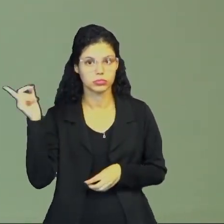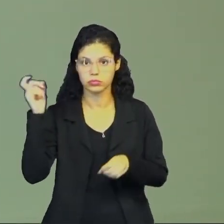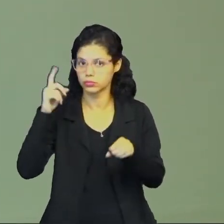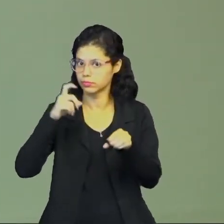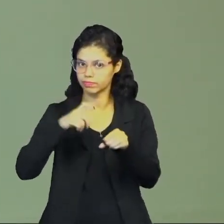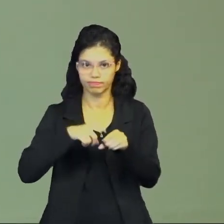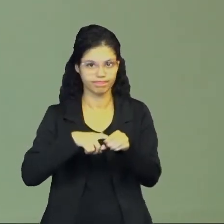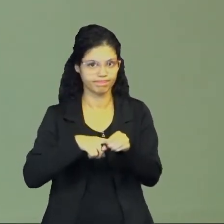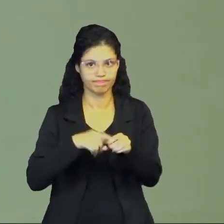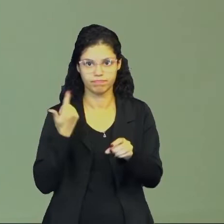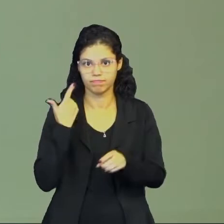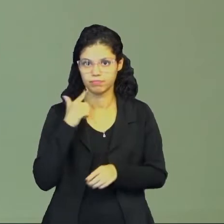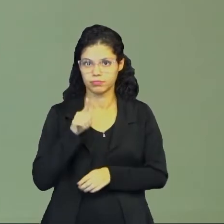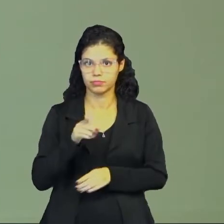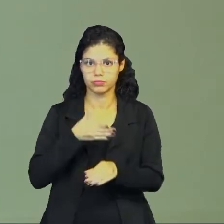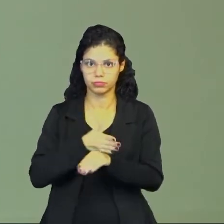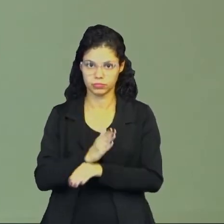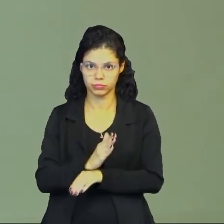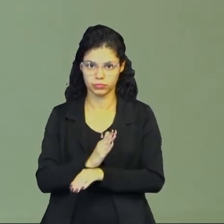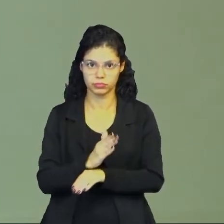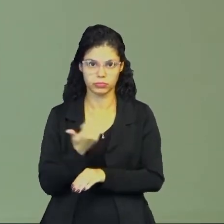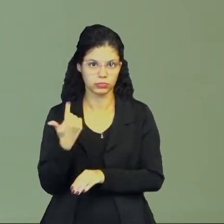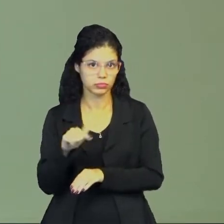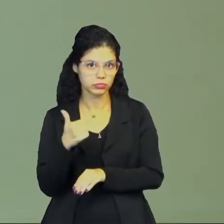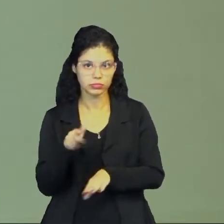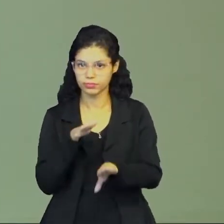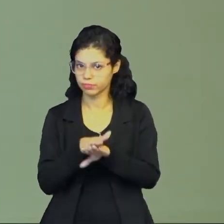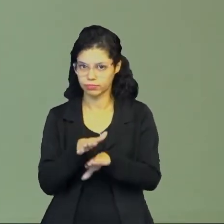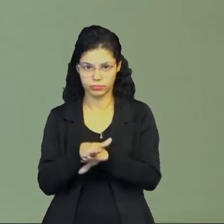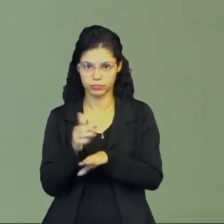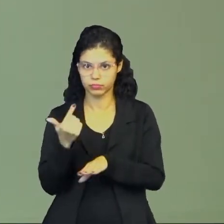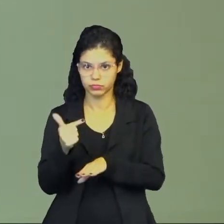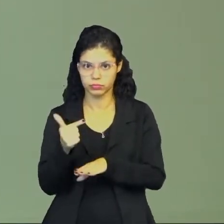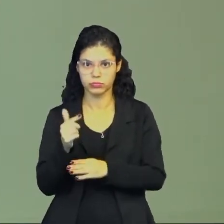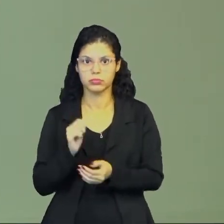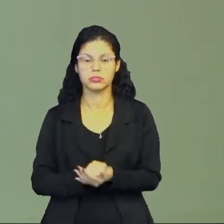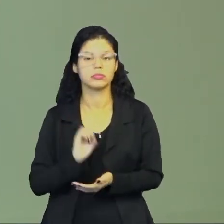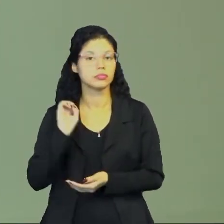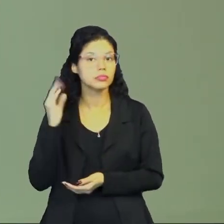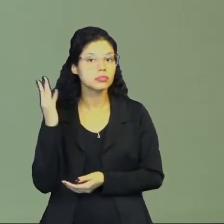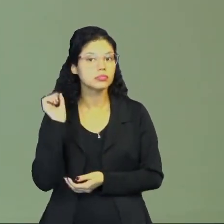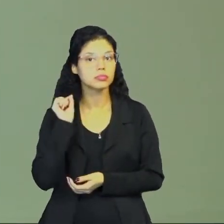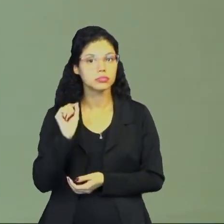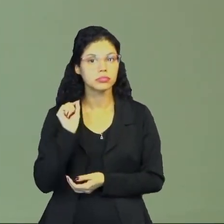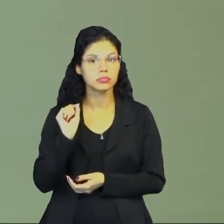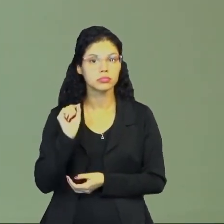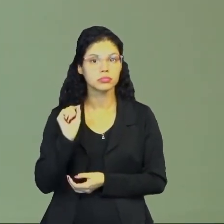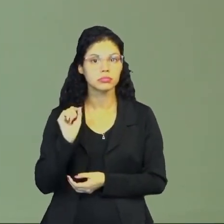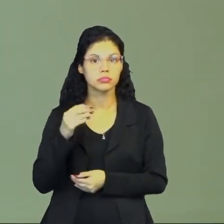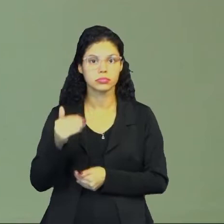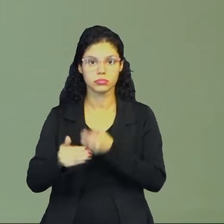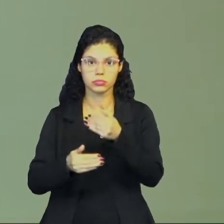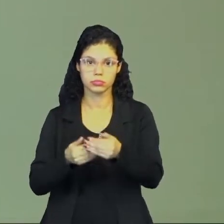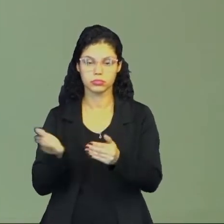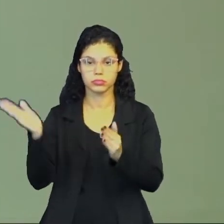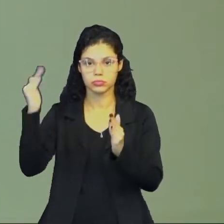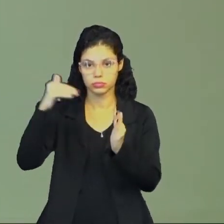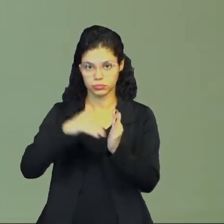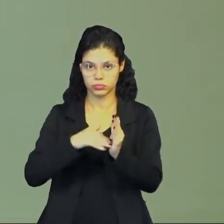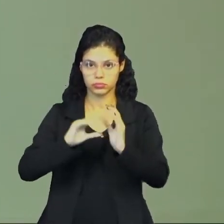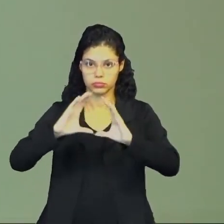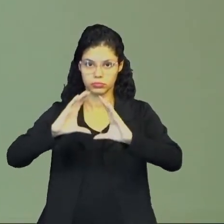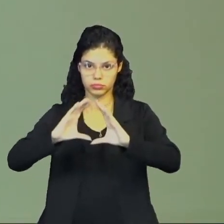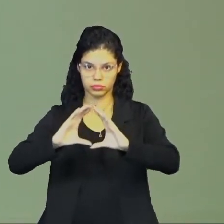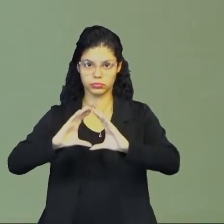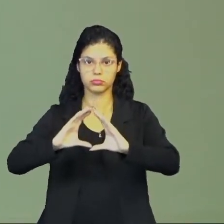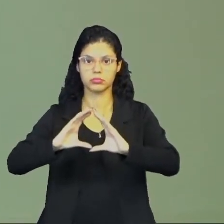vai conseguir entrar, ou seja, porque não houve ato sexual, esse óvulo ele vai descendo, bolando, até a parte lá